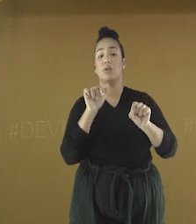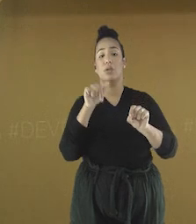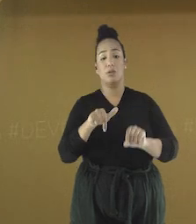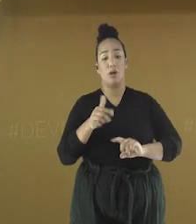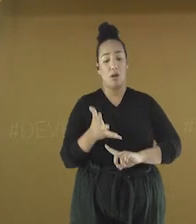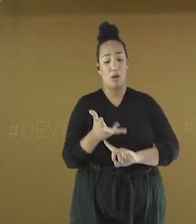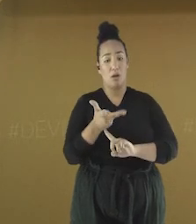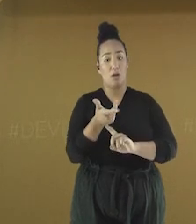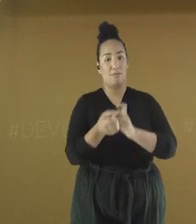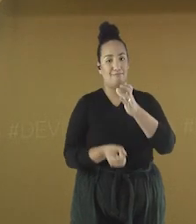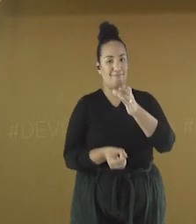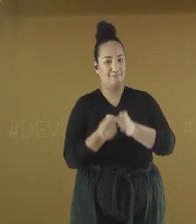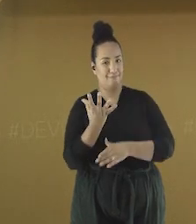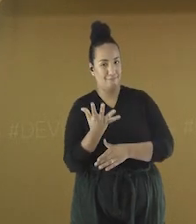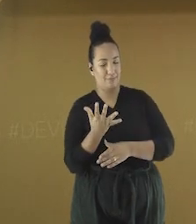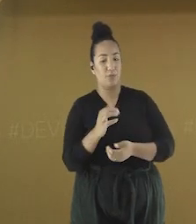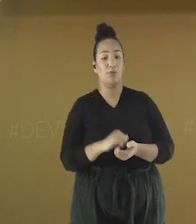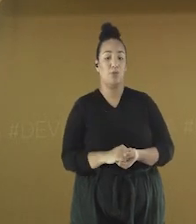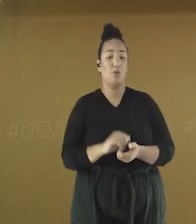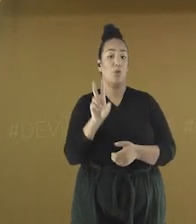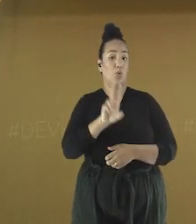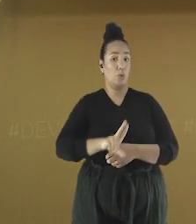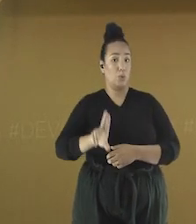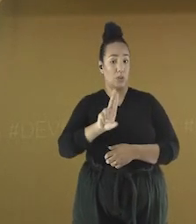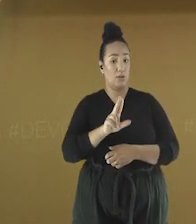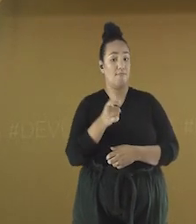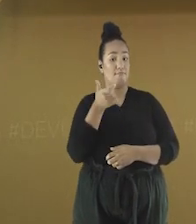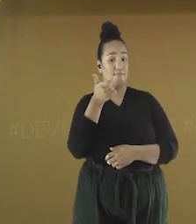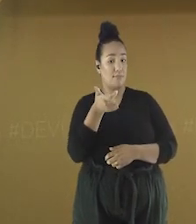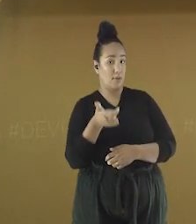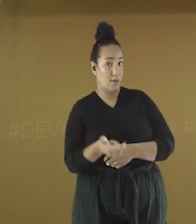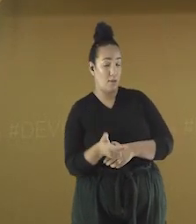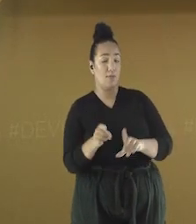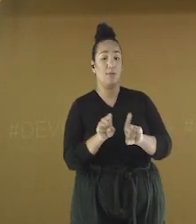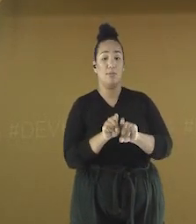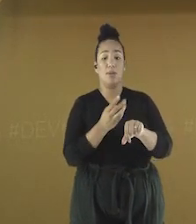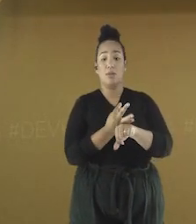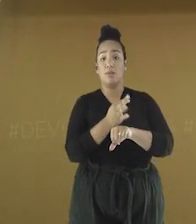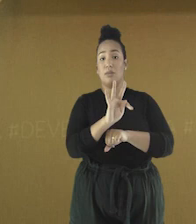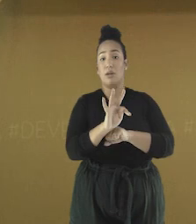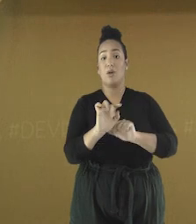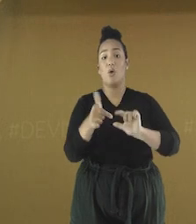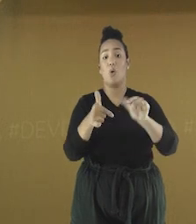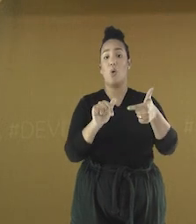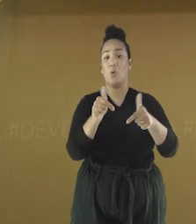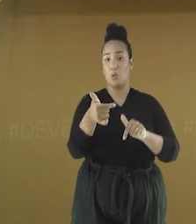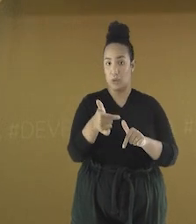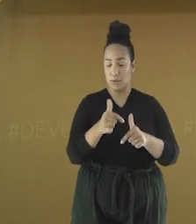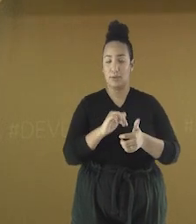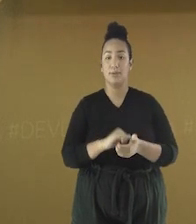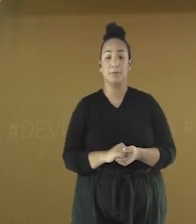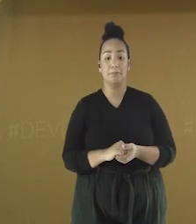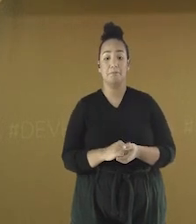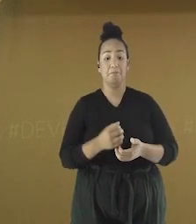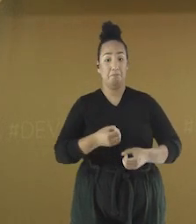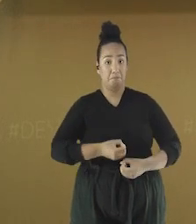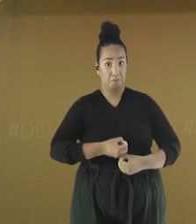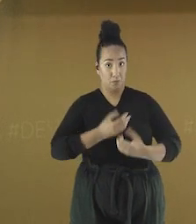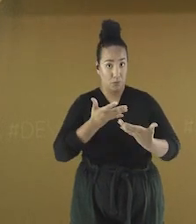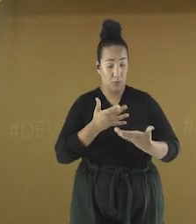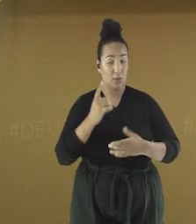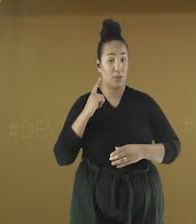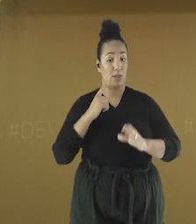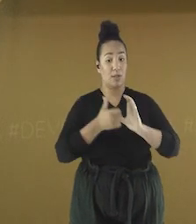uma obra artística, através do uso das palavras e de outras técnicas. Um poema apresenta